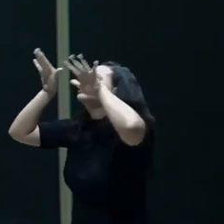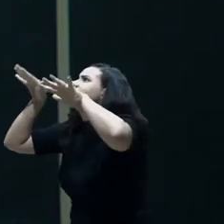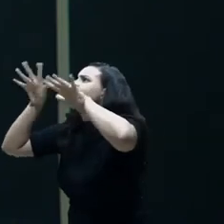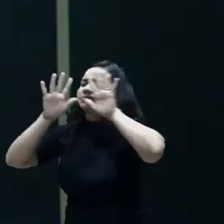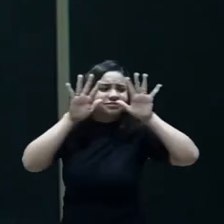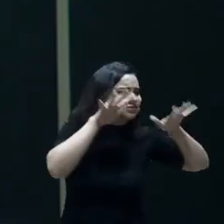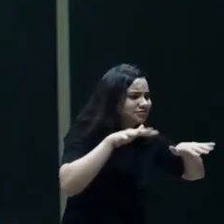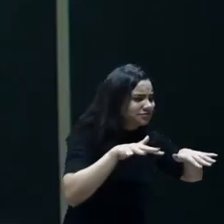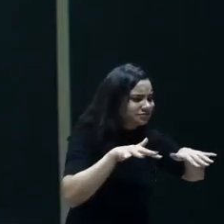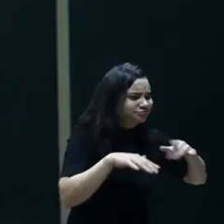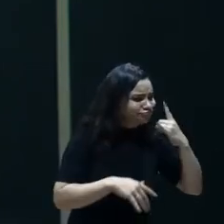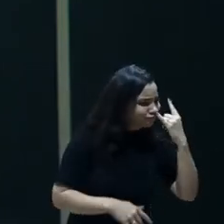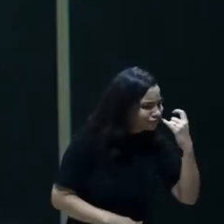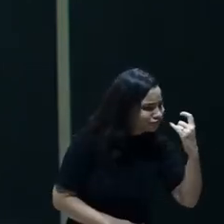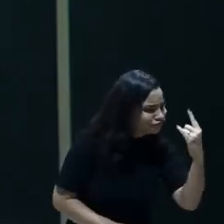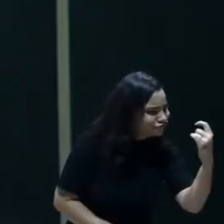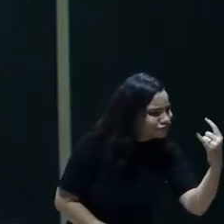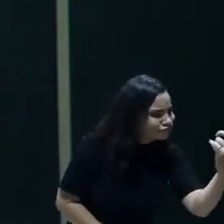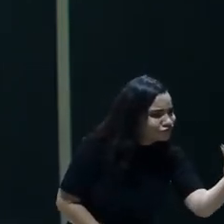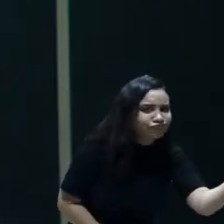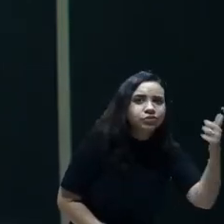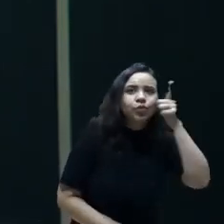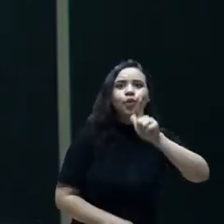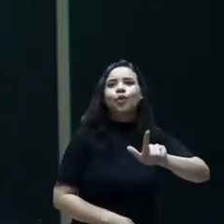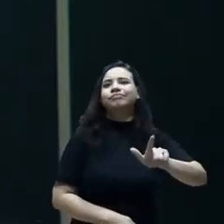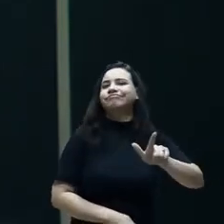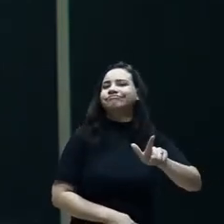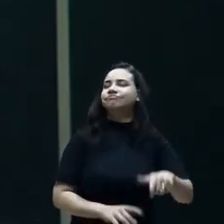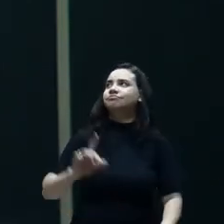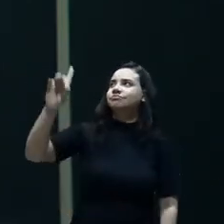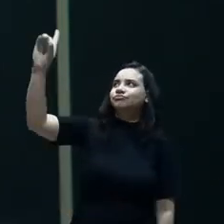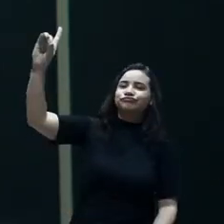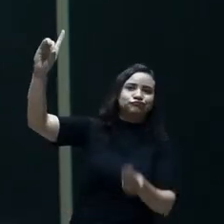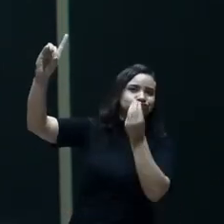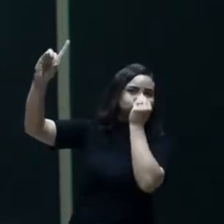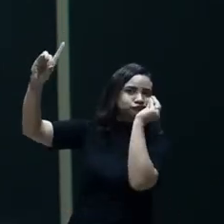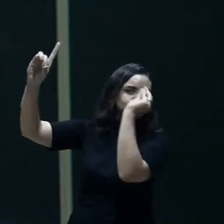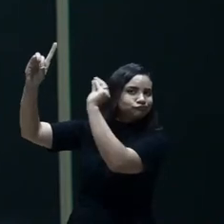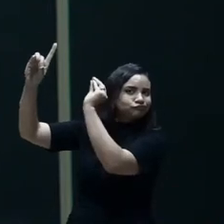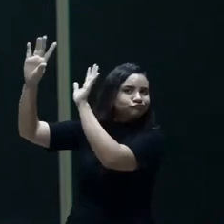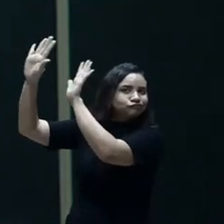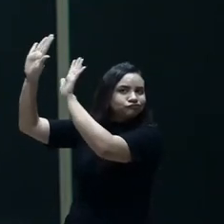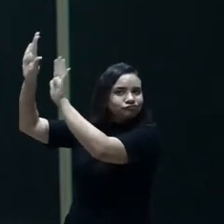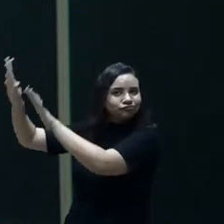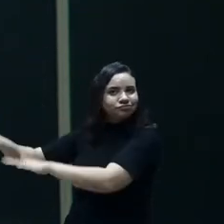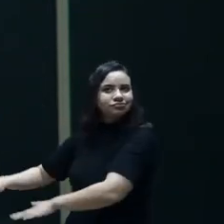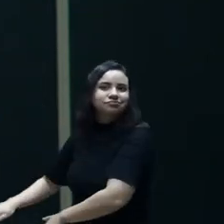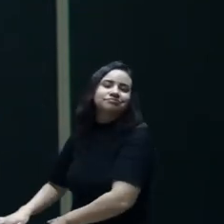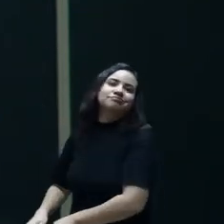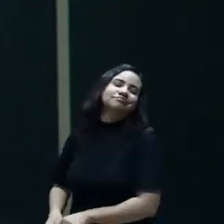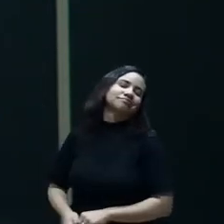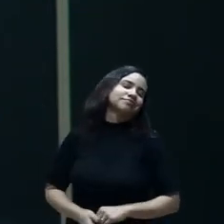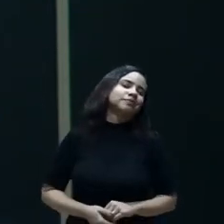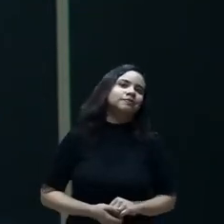ganhar. Os prazeres ganham dos compromissos e do que nós temos de amor para Deus.